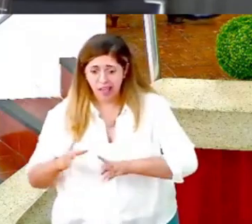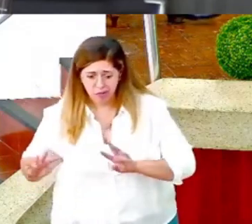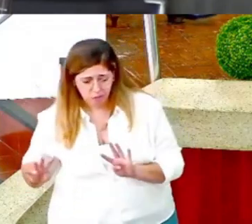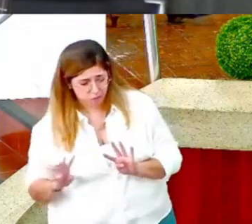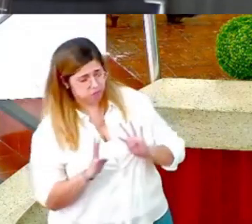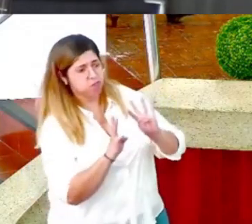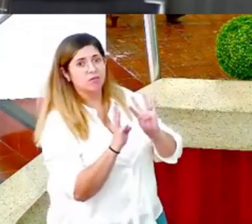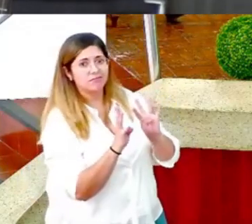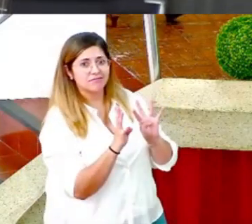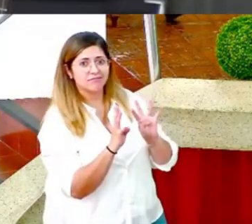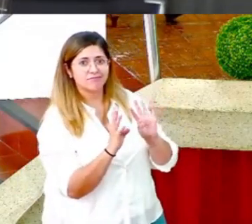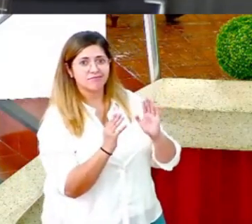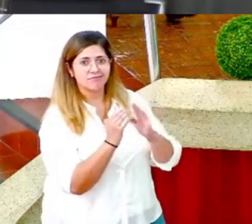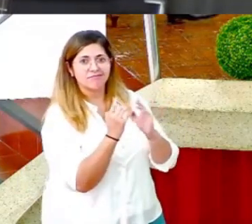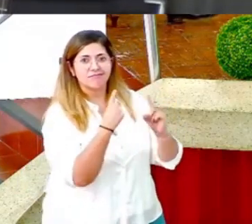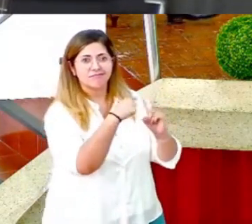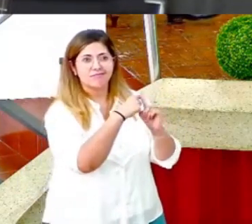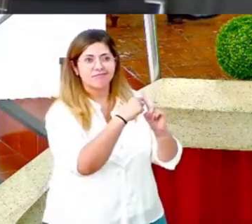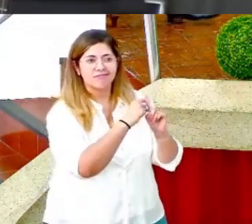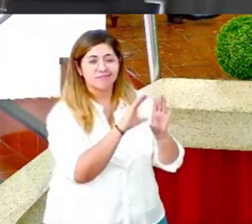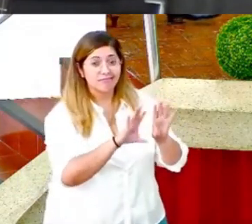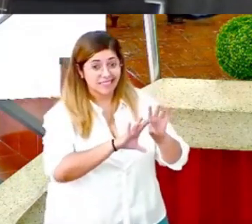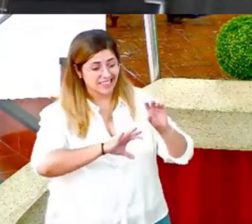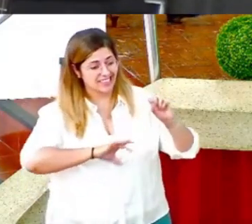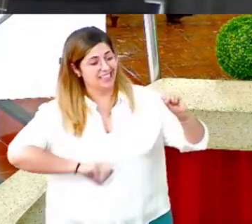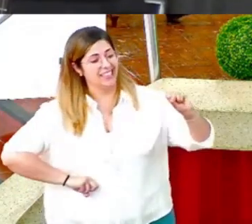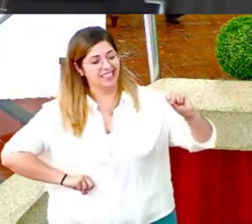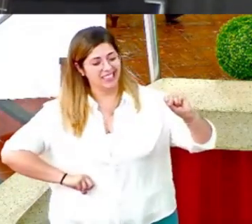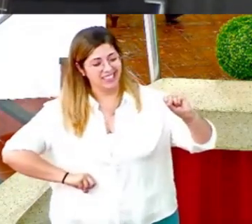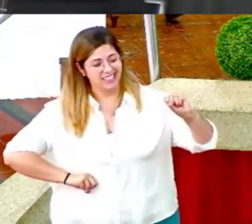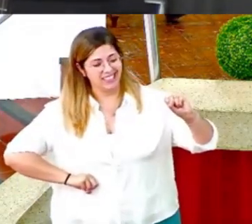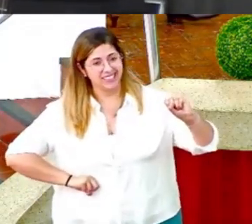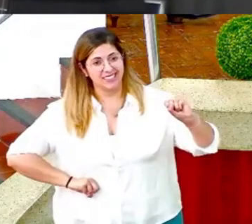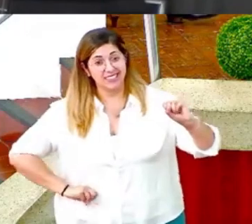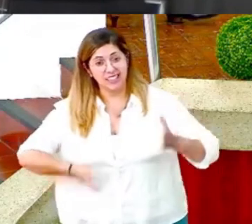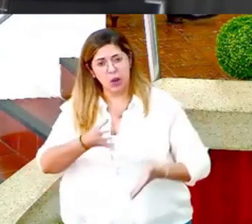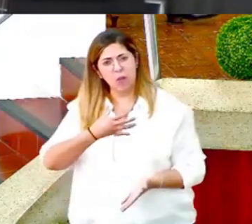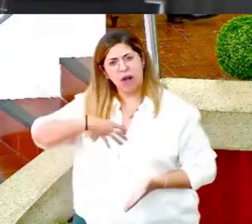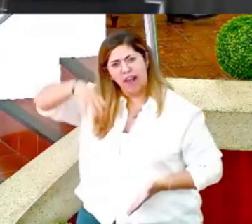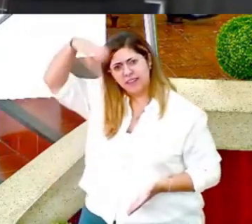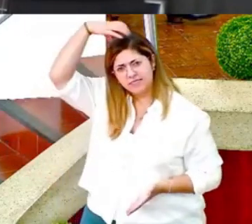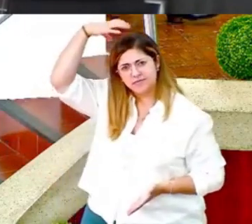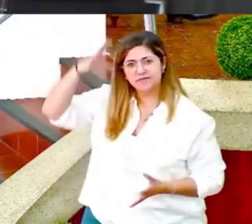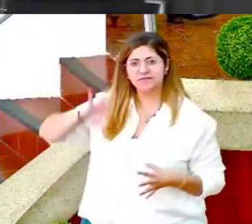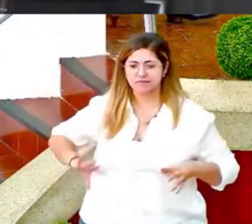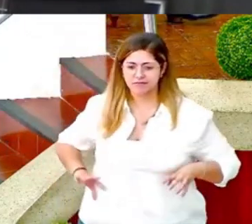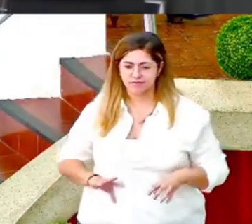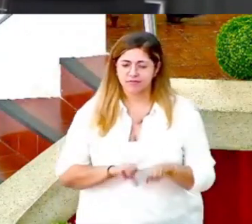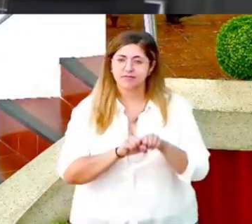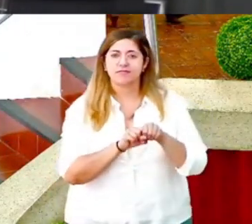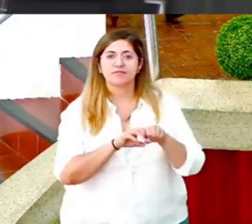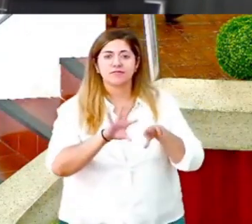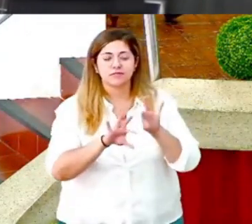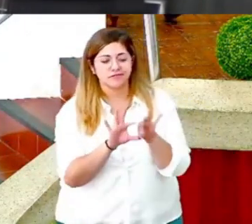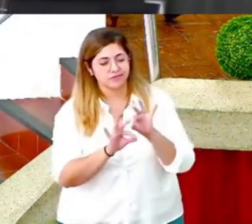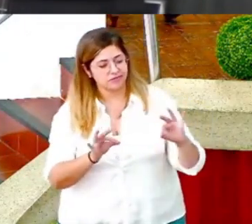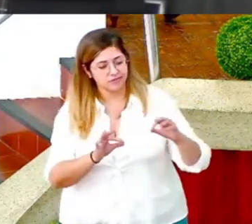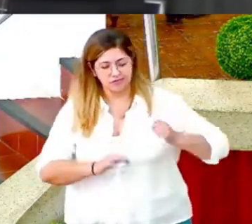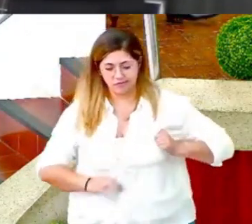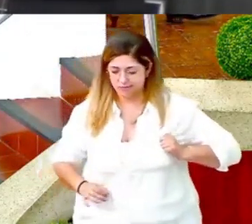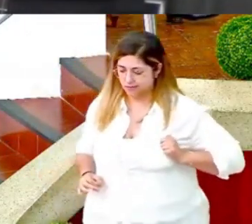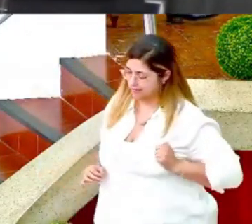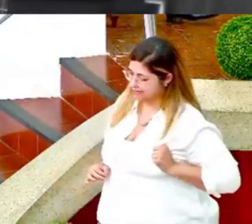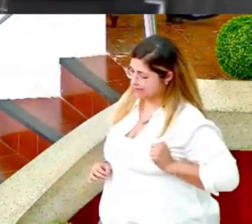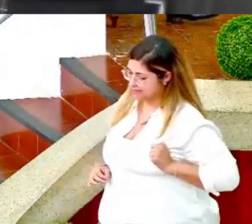todos abriu-se o livro da aliança. Imagine você, um livro fechado, que você não vê nada, não sabe o que tem dentro,